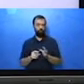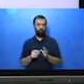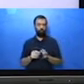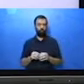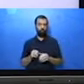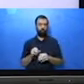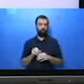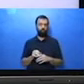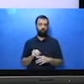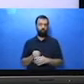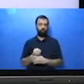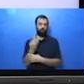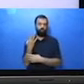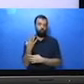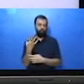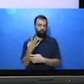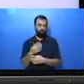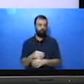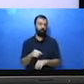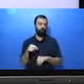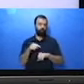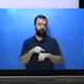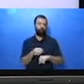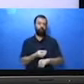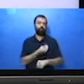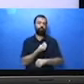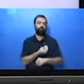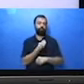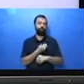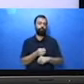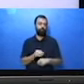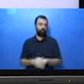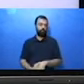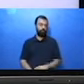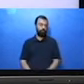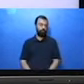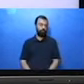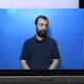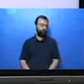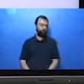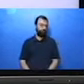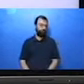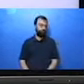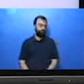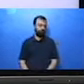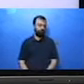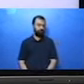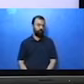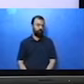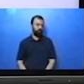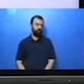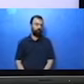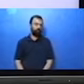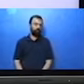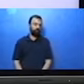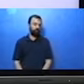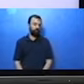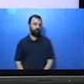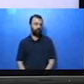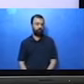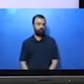mais nítida, servindo como habitação dos seres humanos e de grande parte dos animais